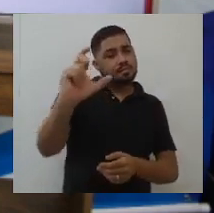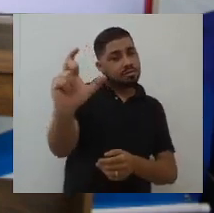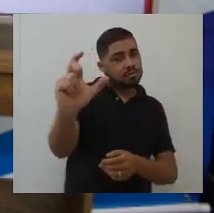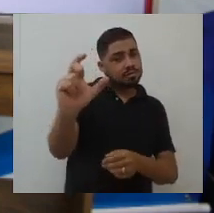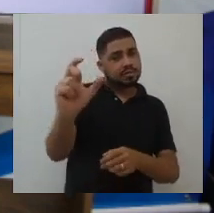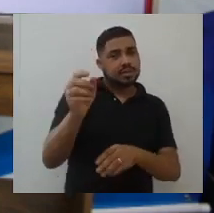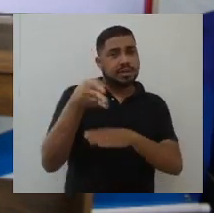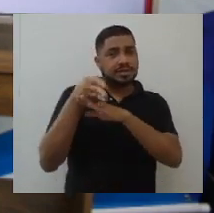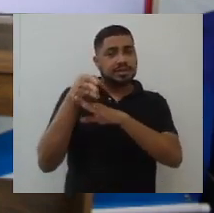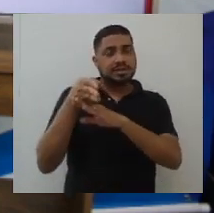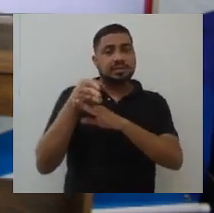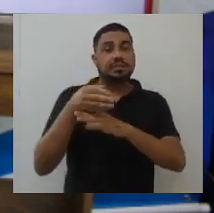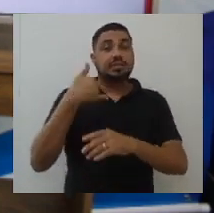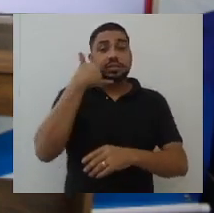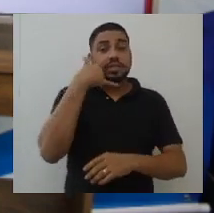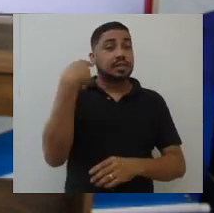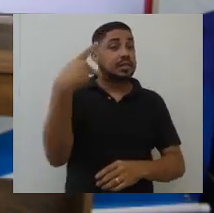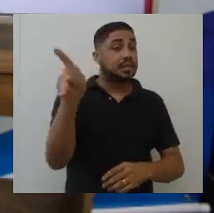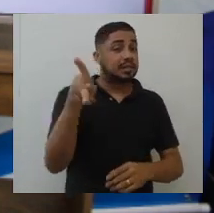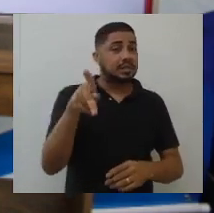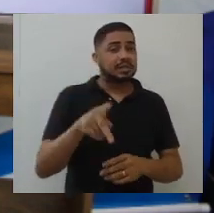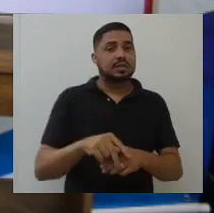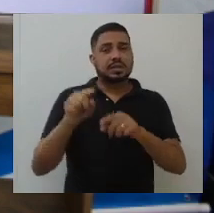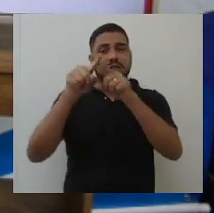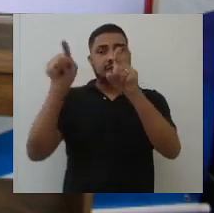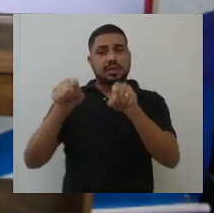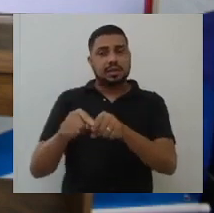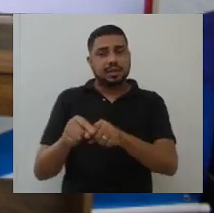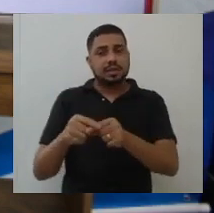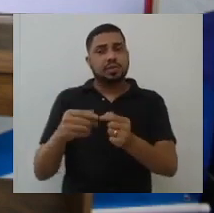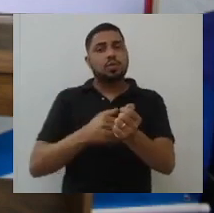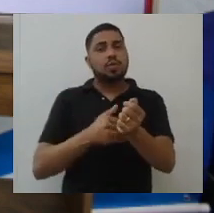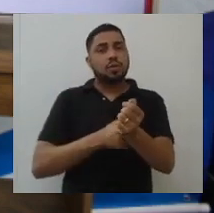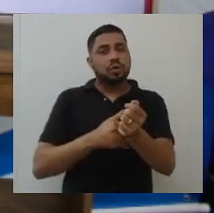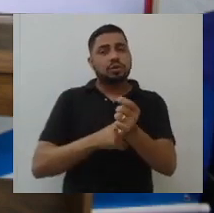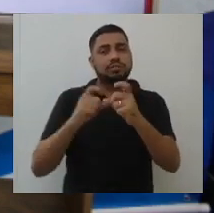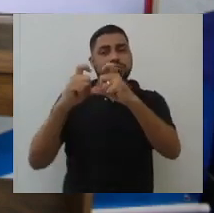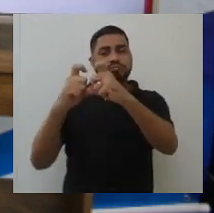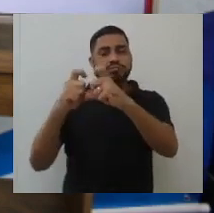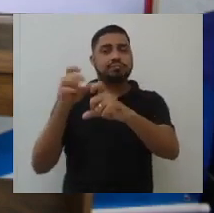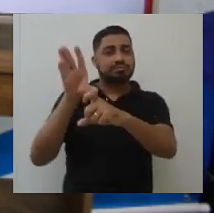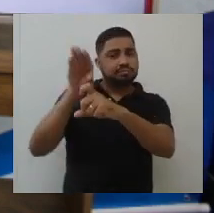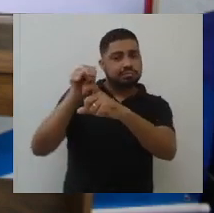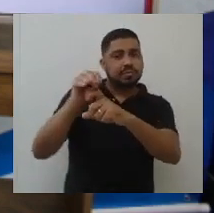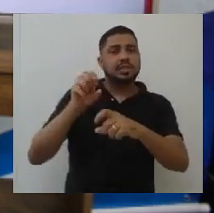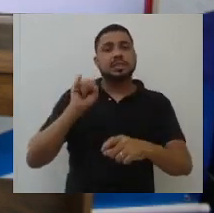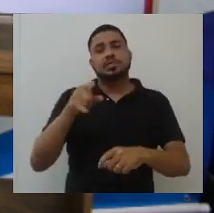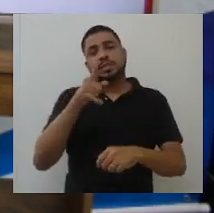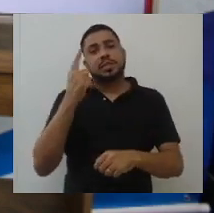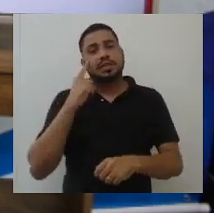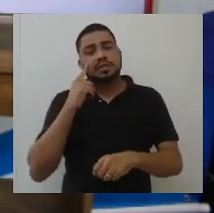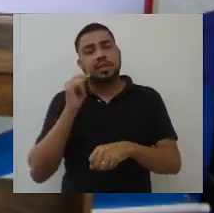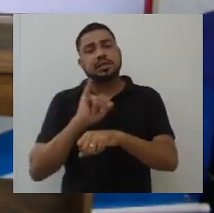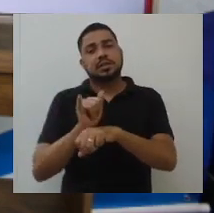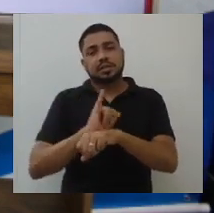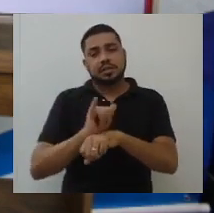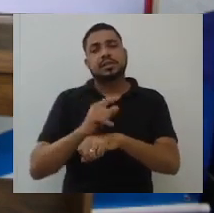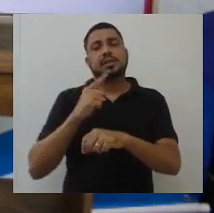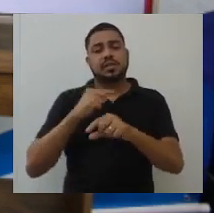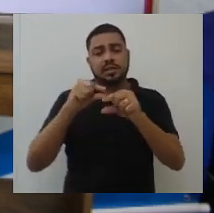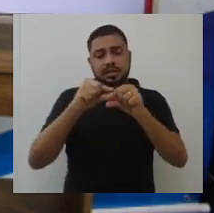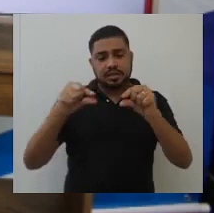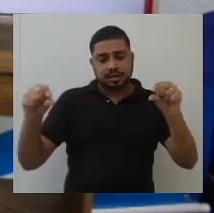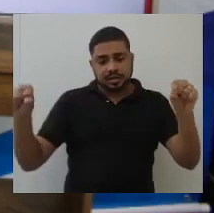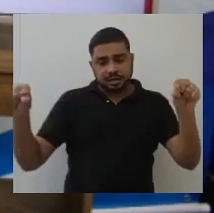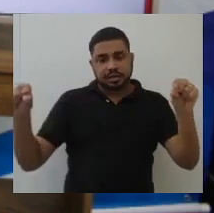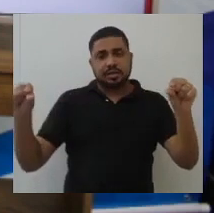câmera do teu celular para o leitor de QR Code que está aí. Se você está assistindo pela internet, pelo YouTube, a gente tem o link na descrição do